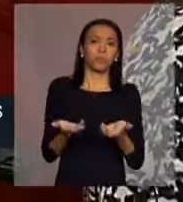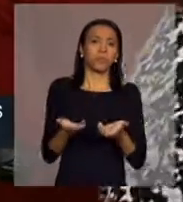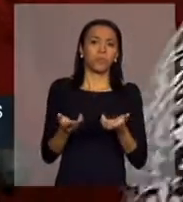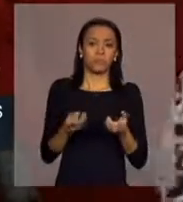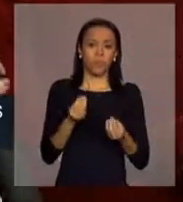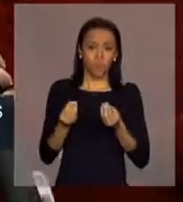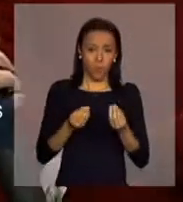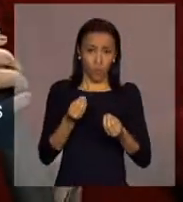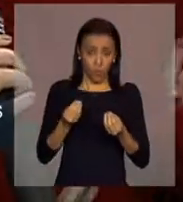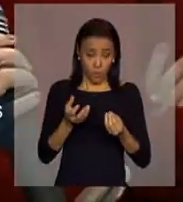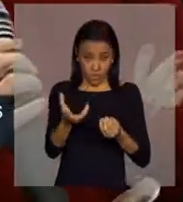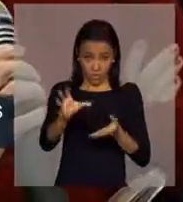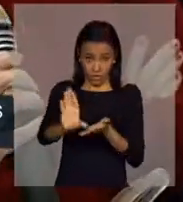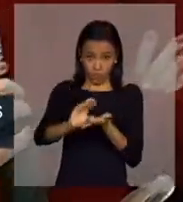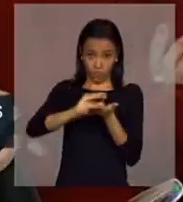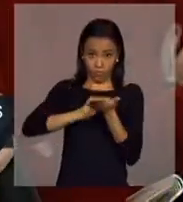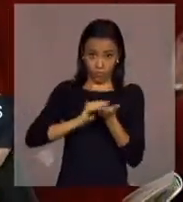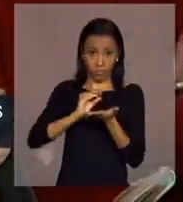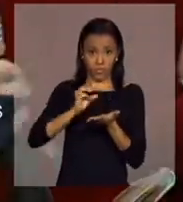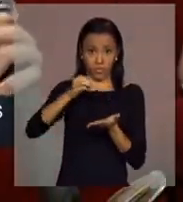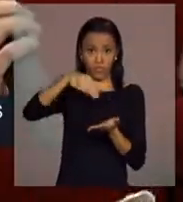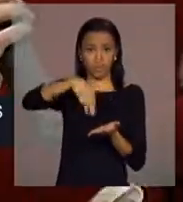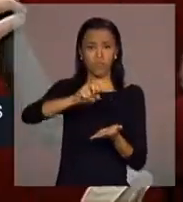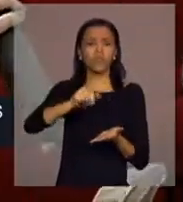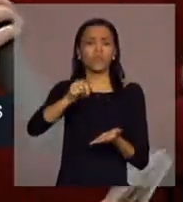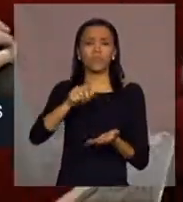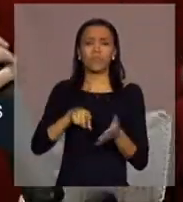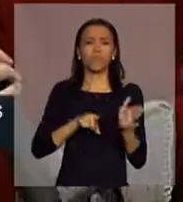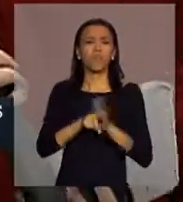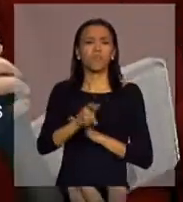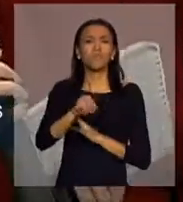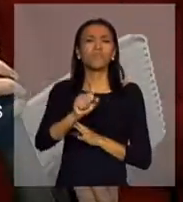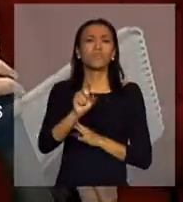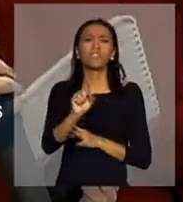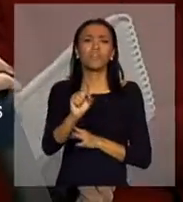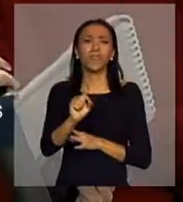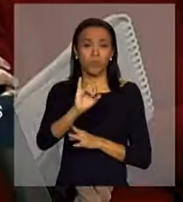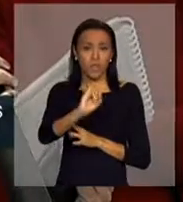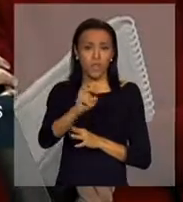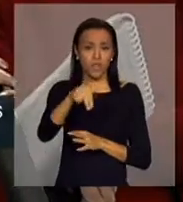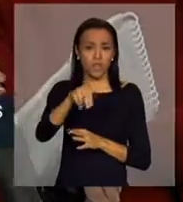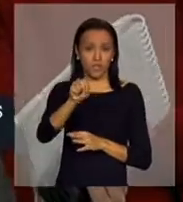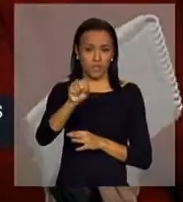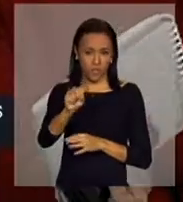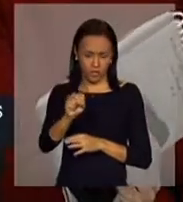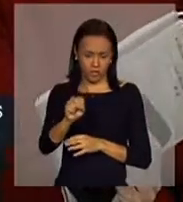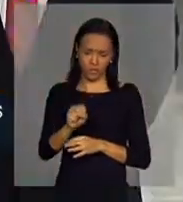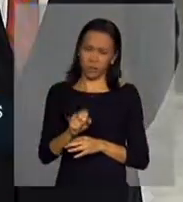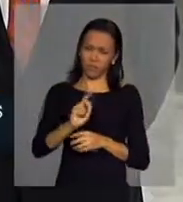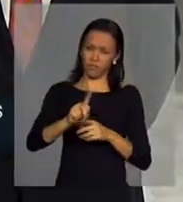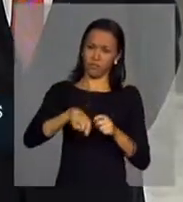o desembolso dessa multa? Multa do quê? Não entendi. Do INSS.